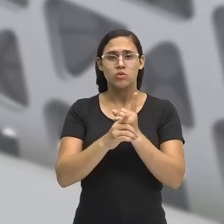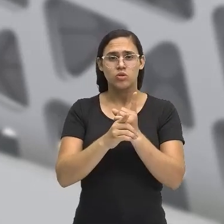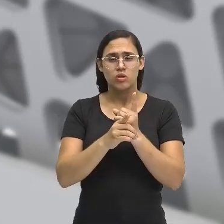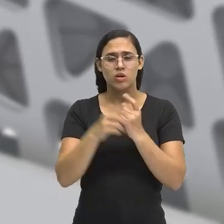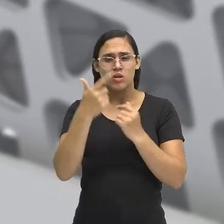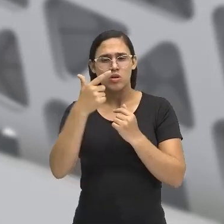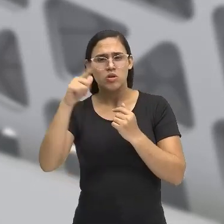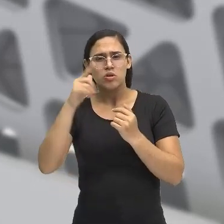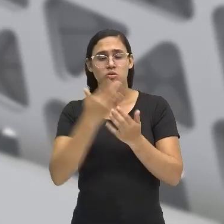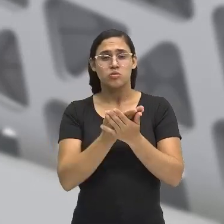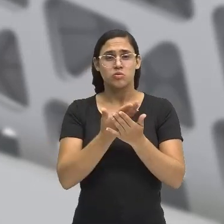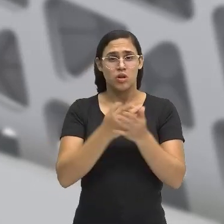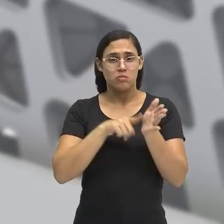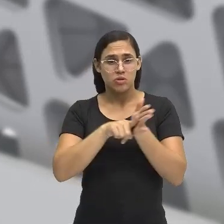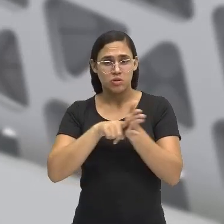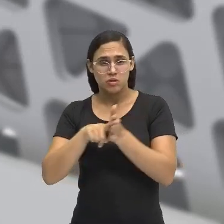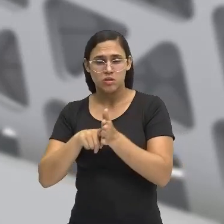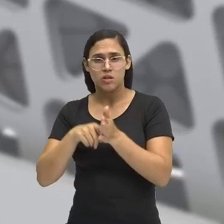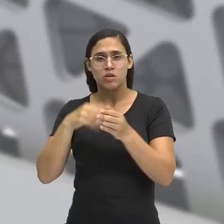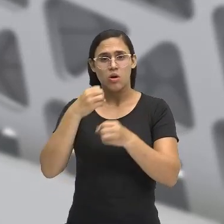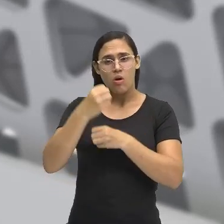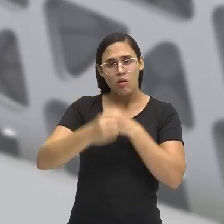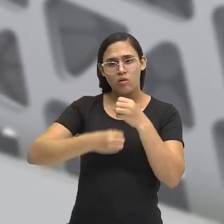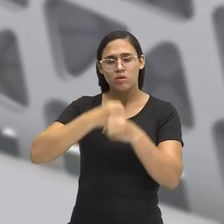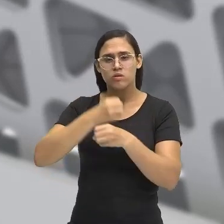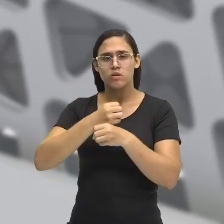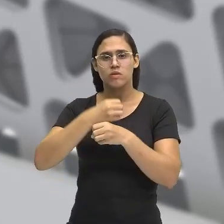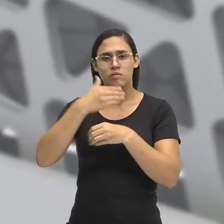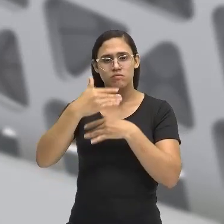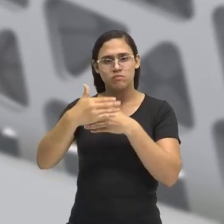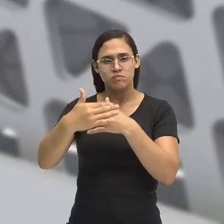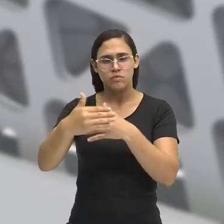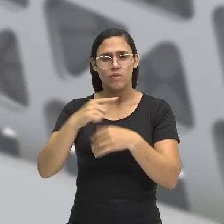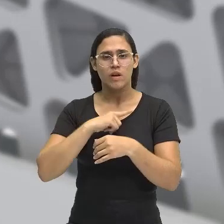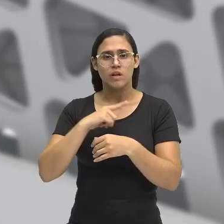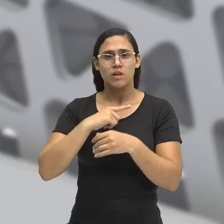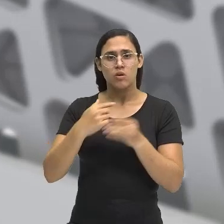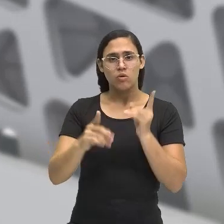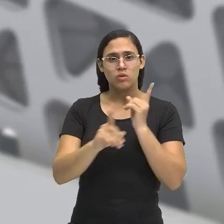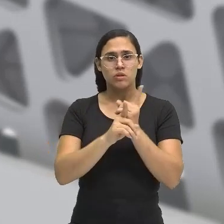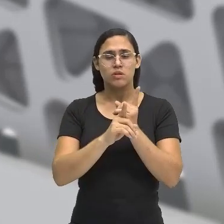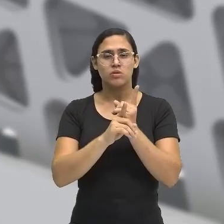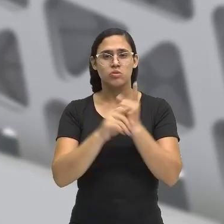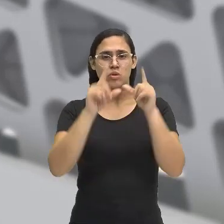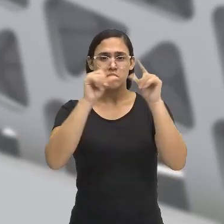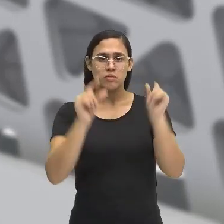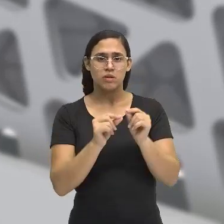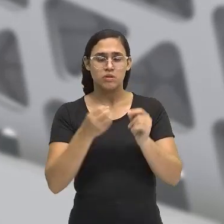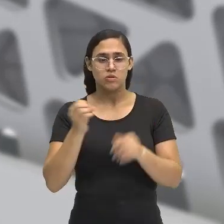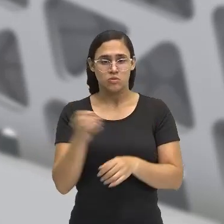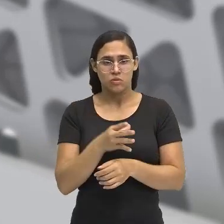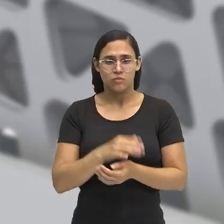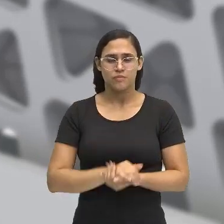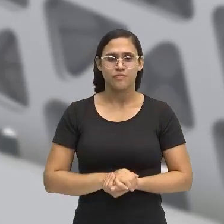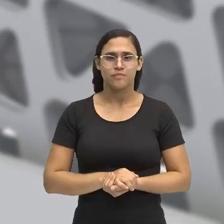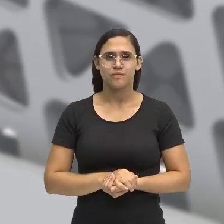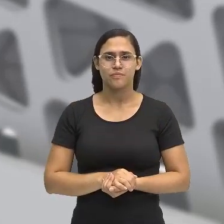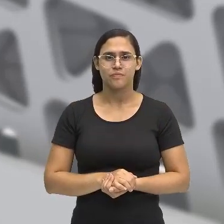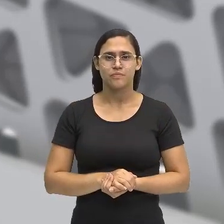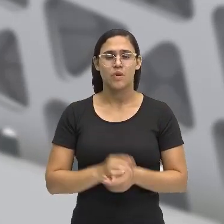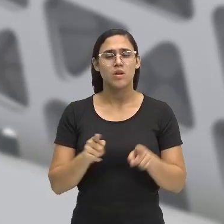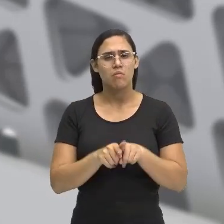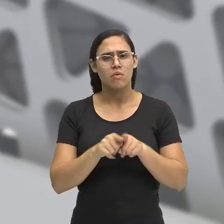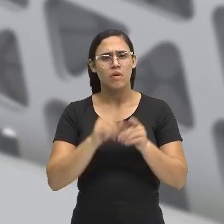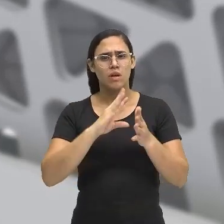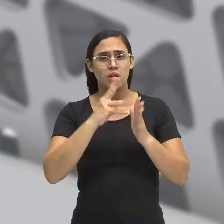sendo estudadas e a cada ano a gente descobre mais e mais espécies novas, tá? E aí a gente vai entender que a